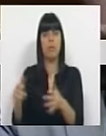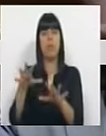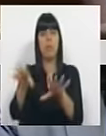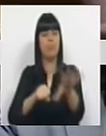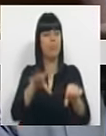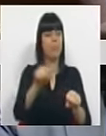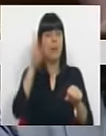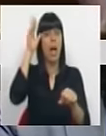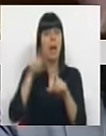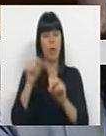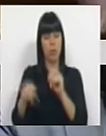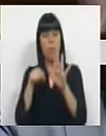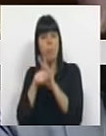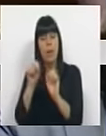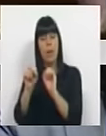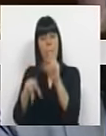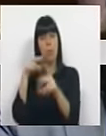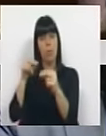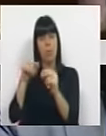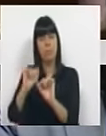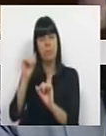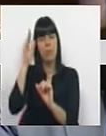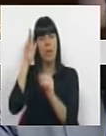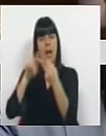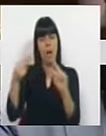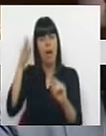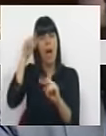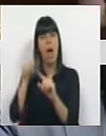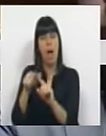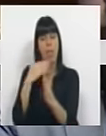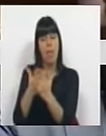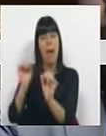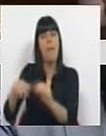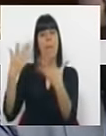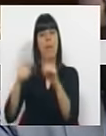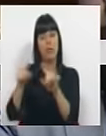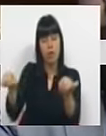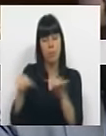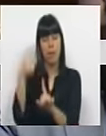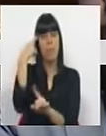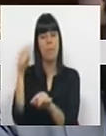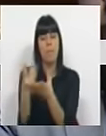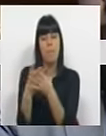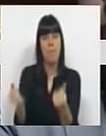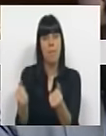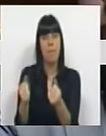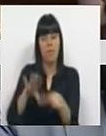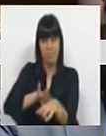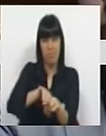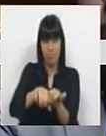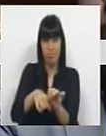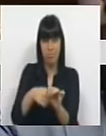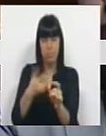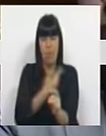animais e a modernização dos serviços municipais de veterinária, dando prioridade às instalações e aos meios mais